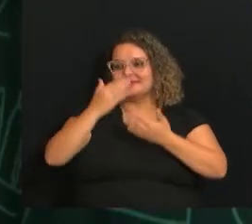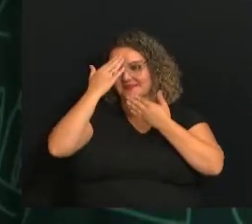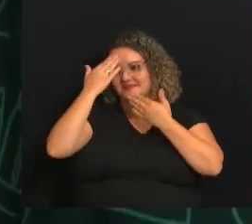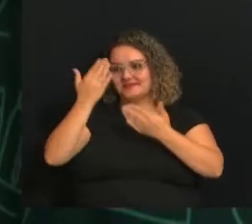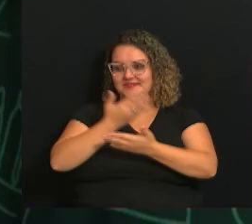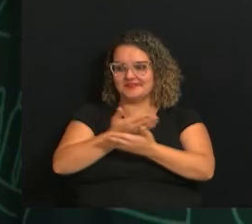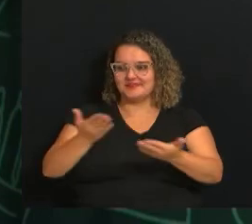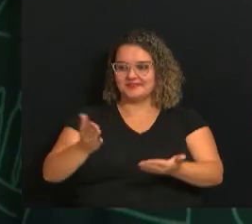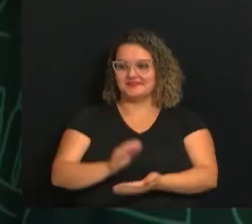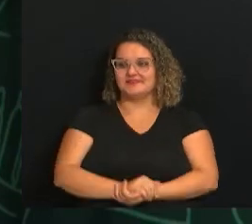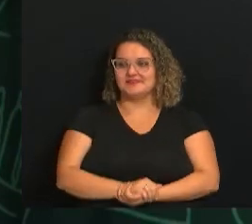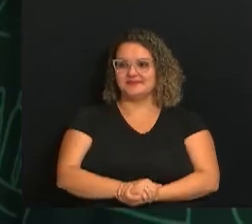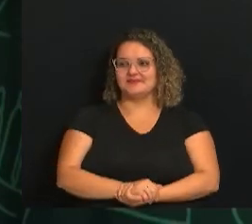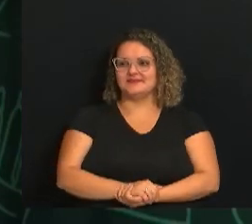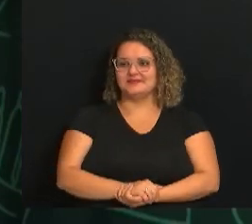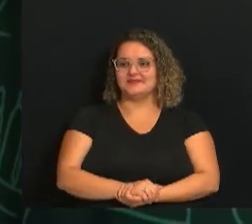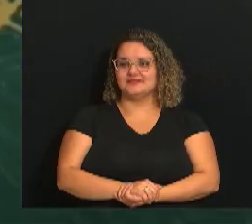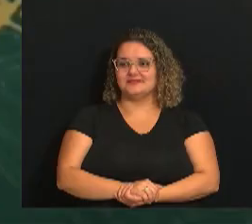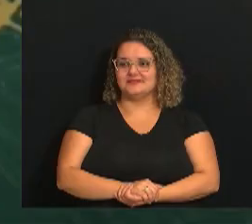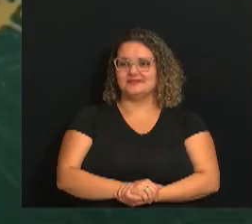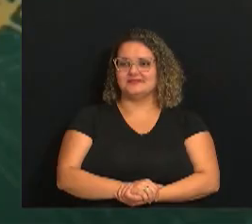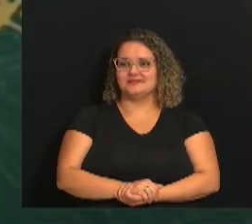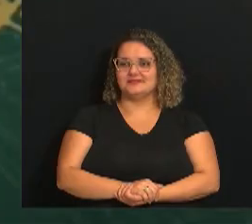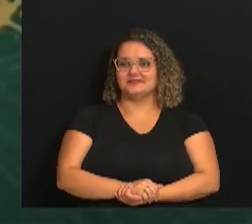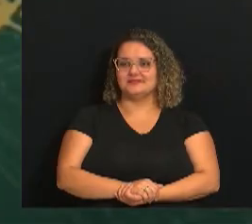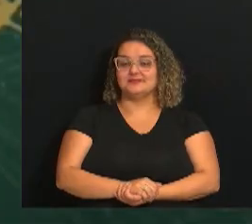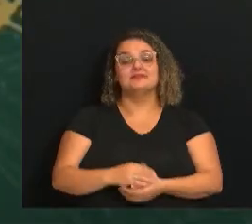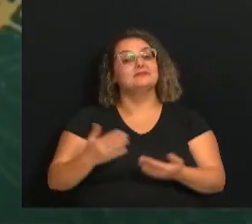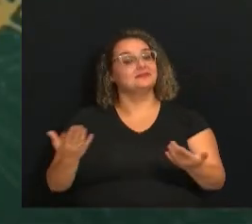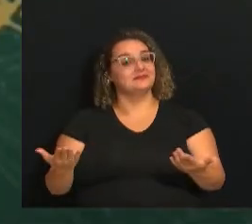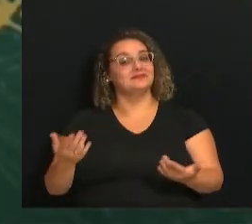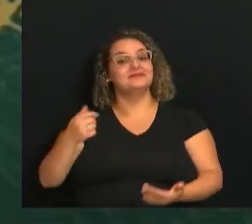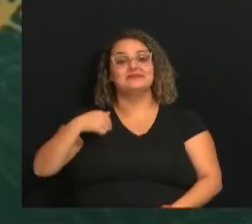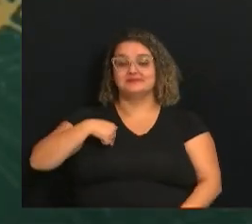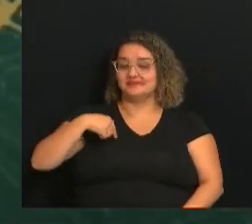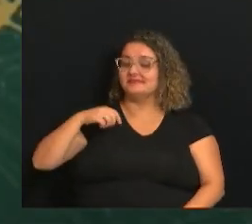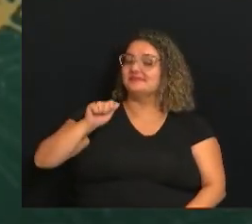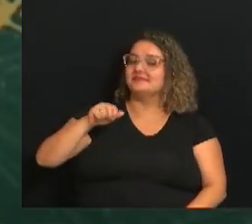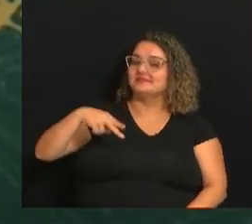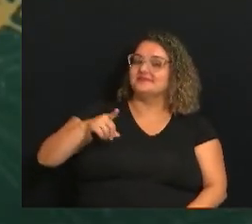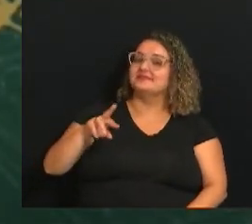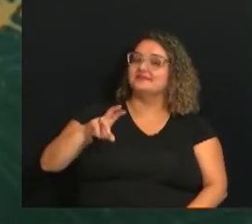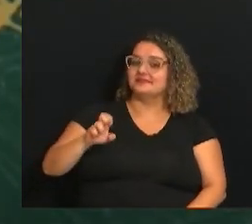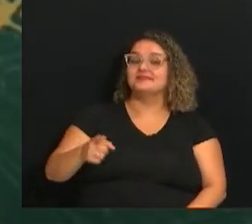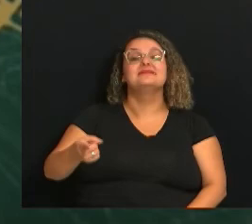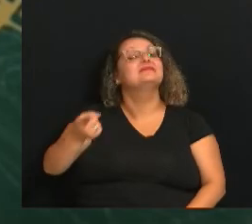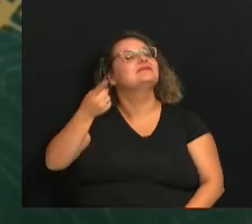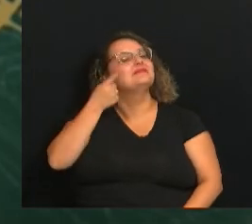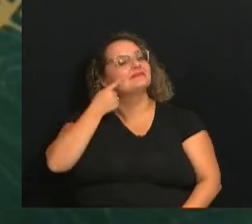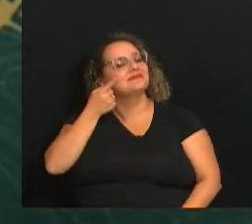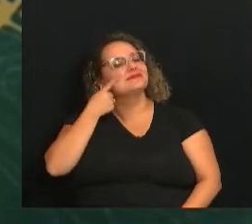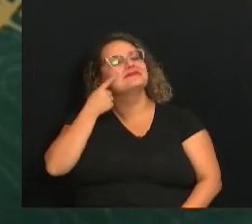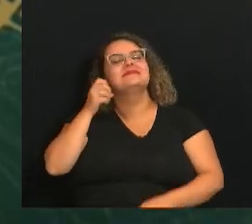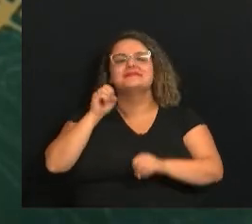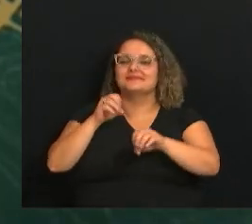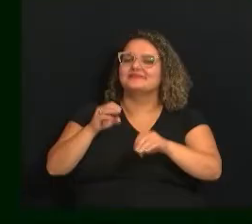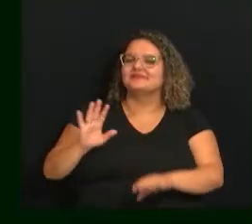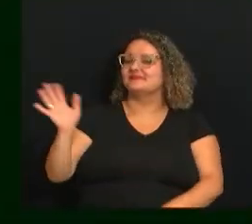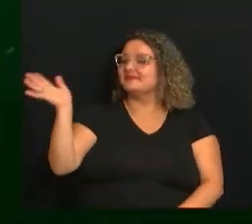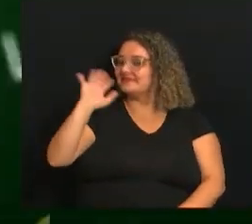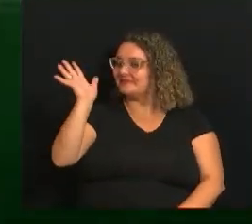também. Valeu. Bom, pessoal, eu sou André Aranha e você sabe, né? Eu tô sempre de olho na educação.